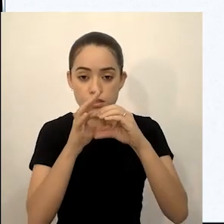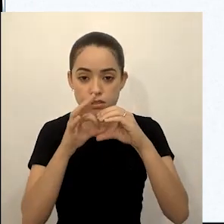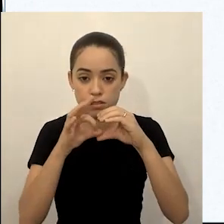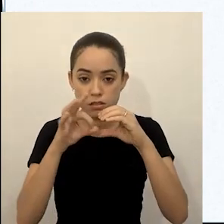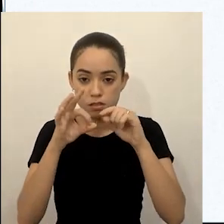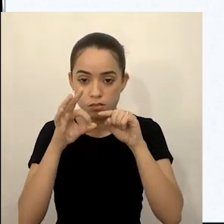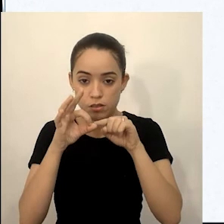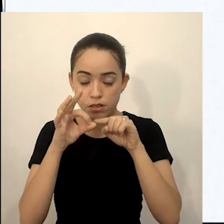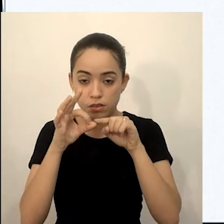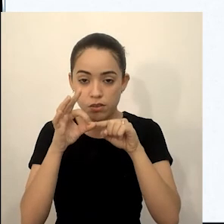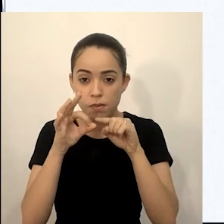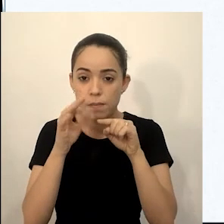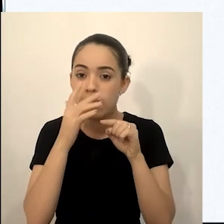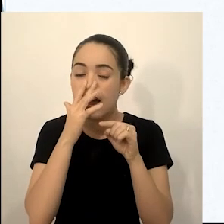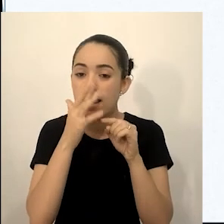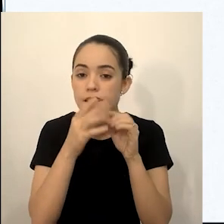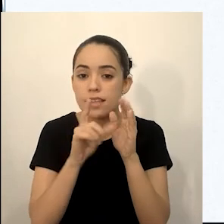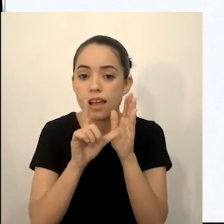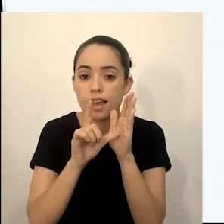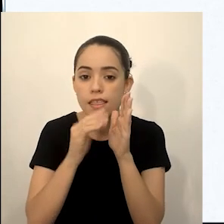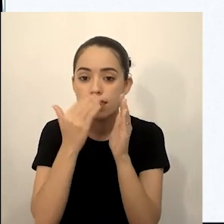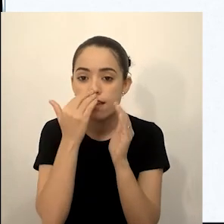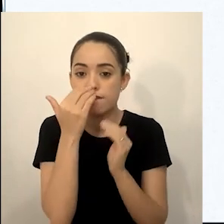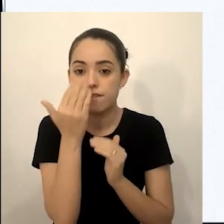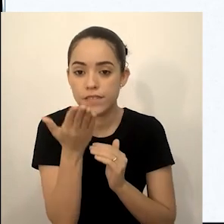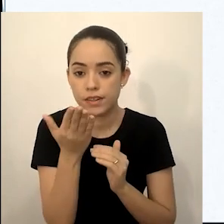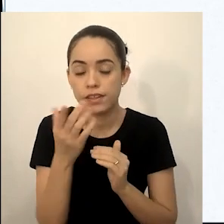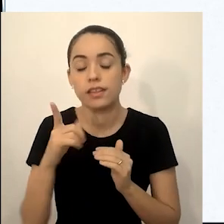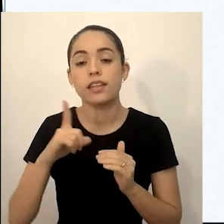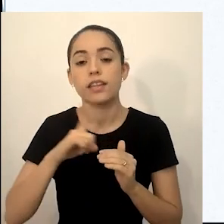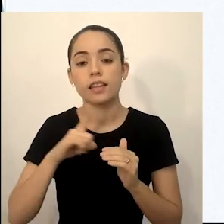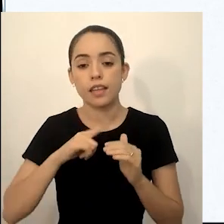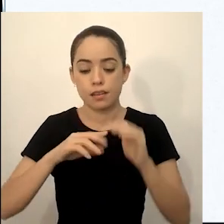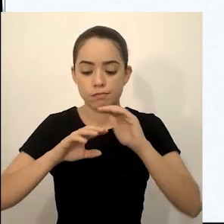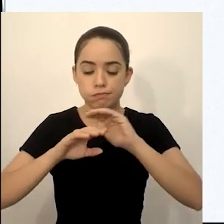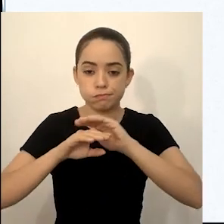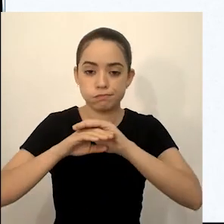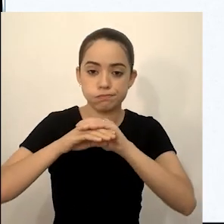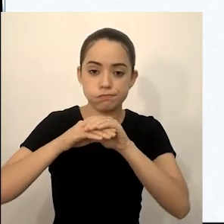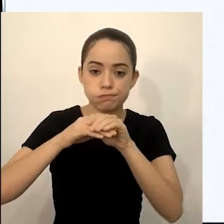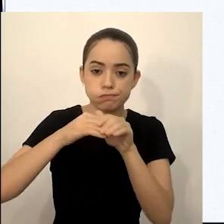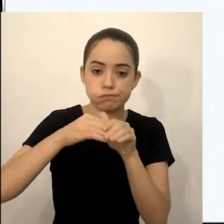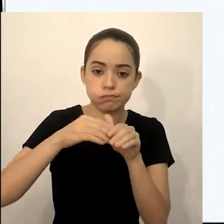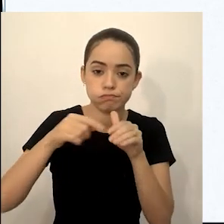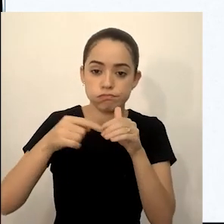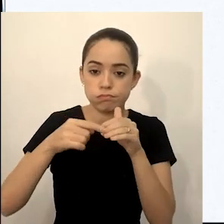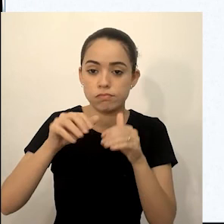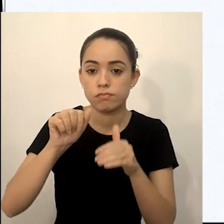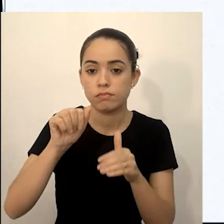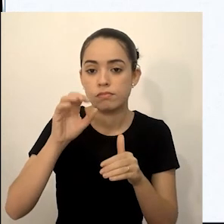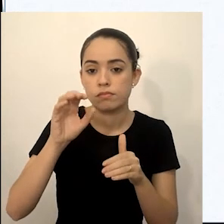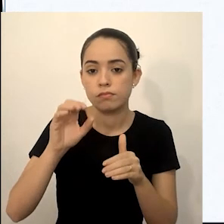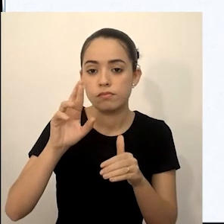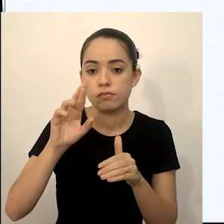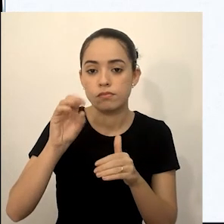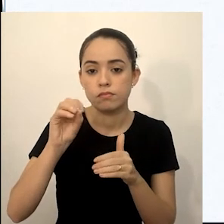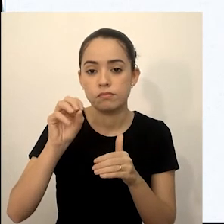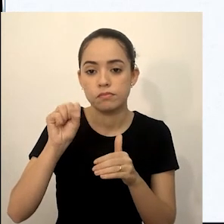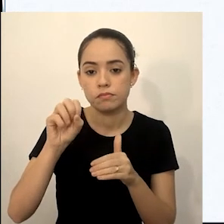Anteriormente ao núcleo, encontra-se a cobertura promovida pelo